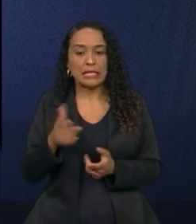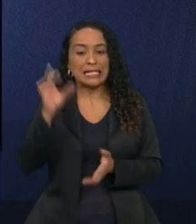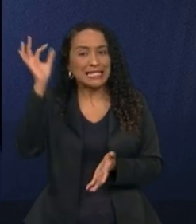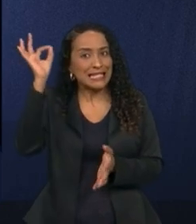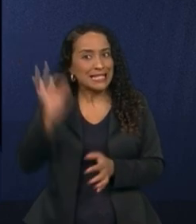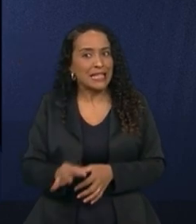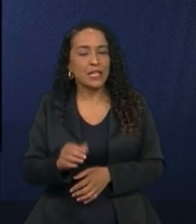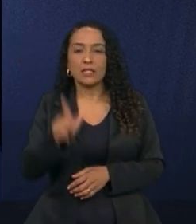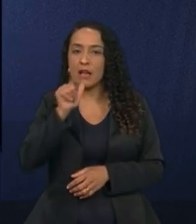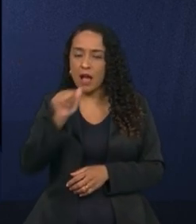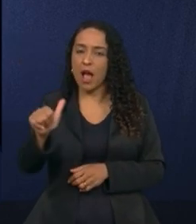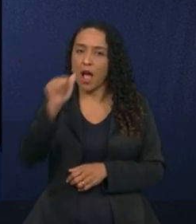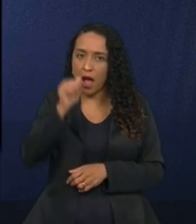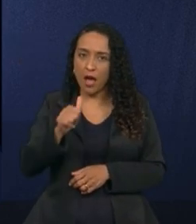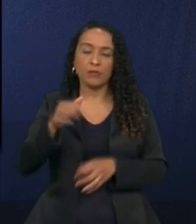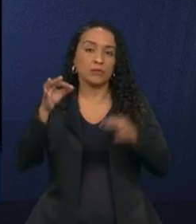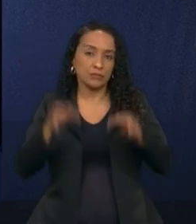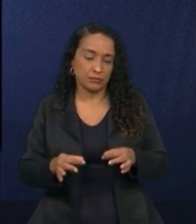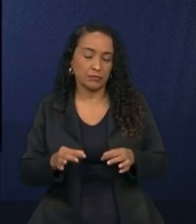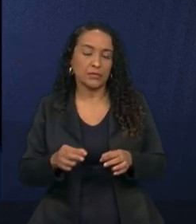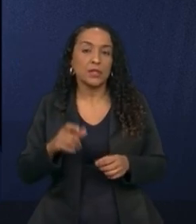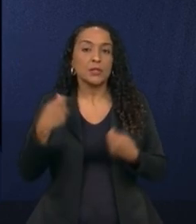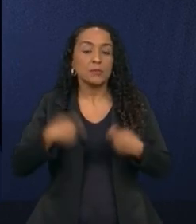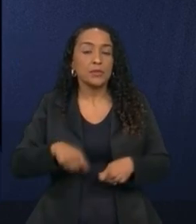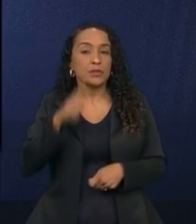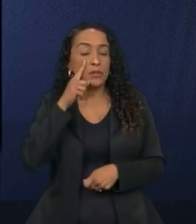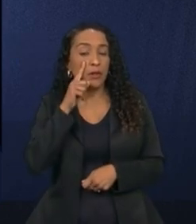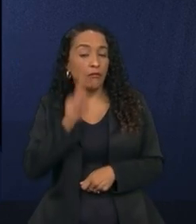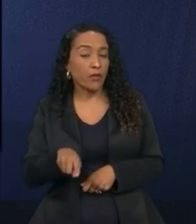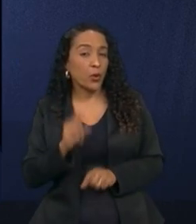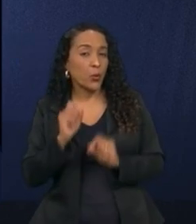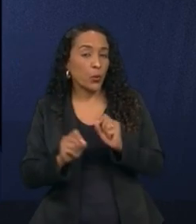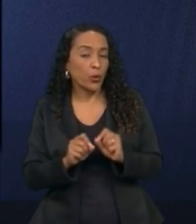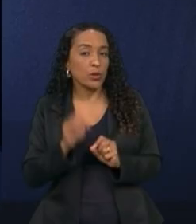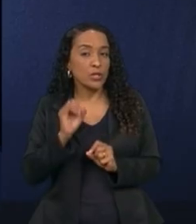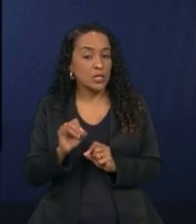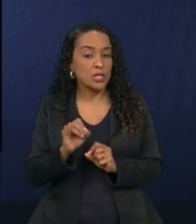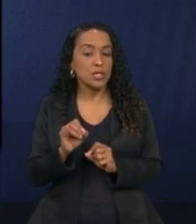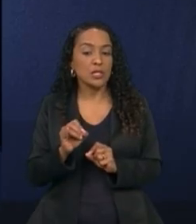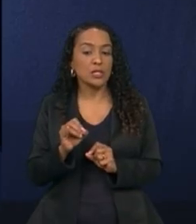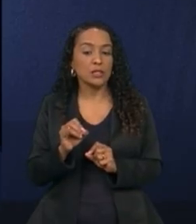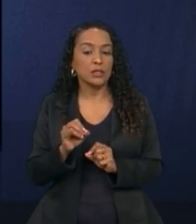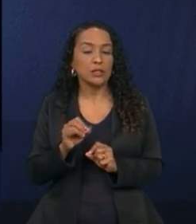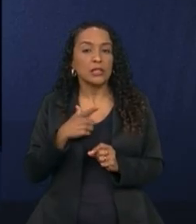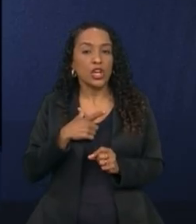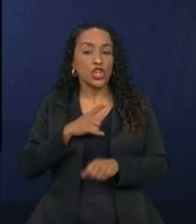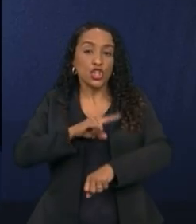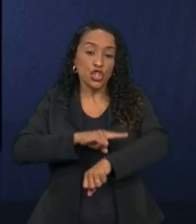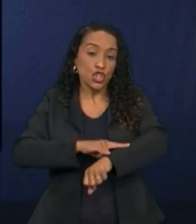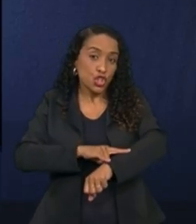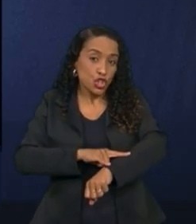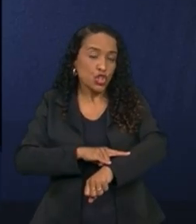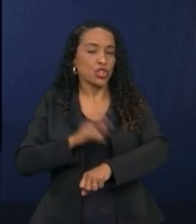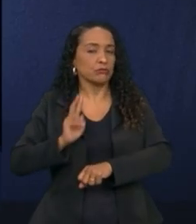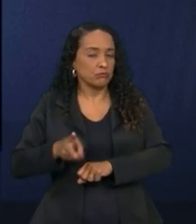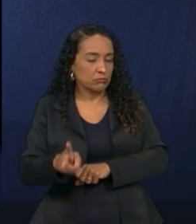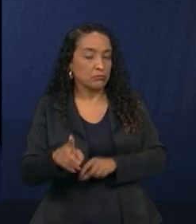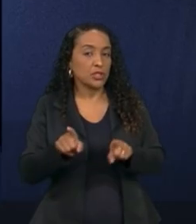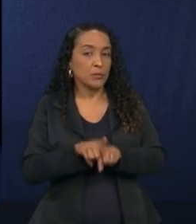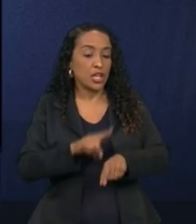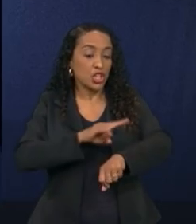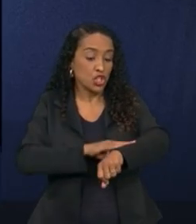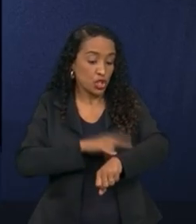certeza que ele está ingerindo aquela quantidade de água. Ele tem que observar se ele está urinando frequentemente e se aquela urina